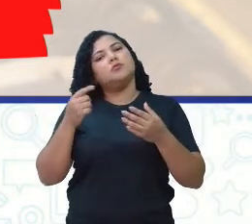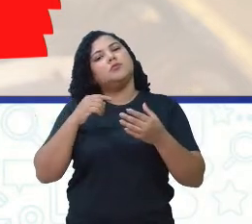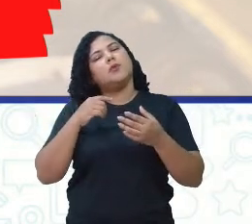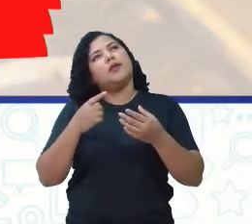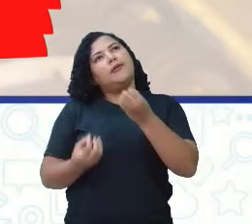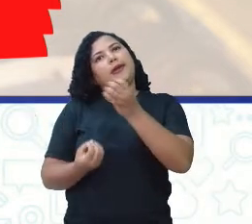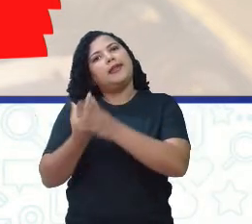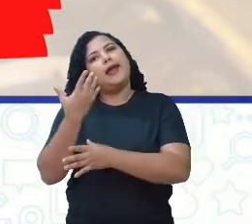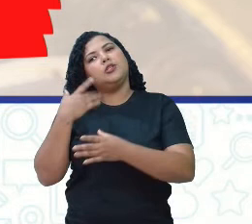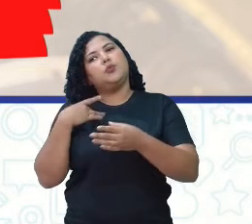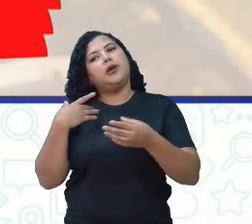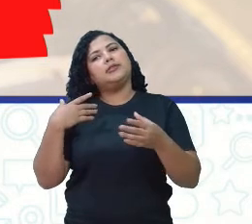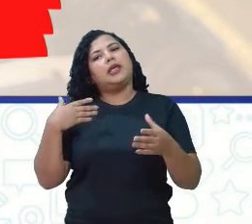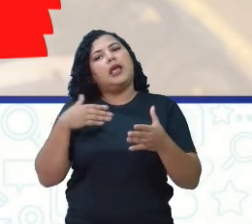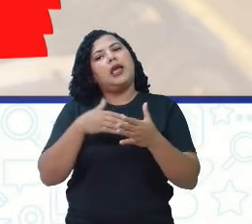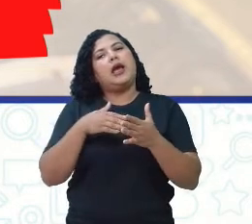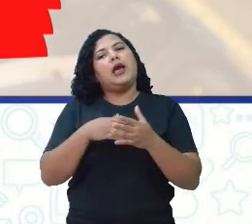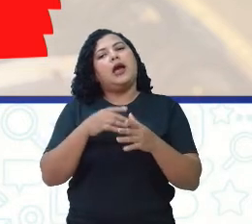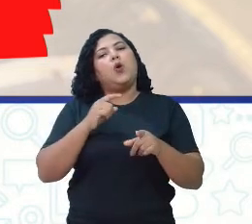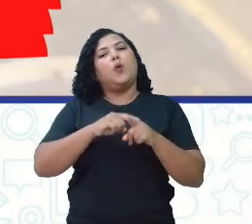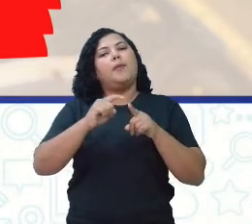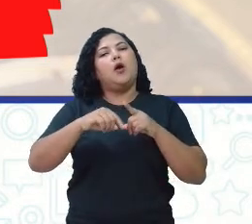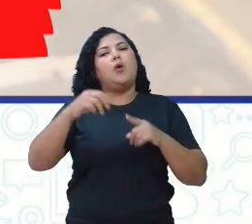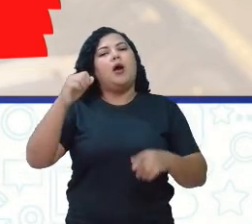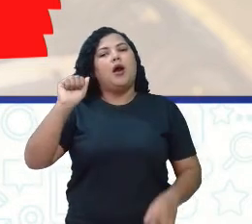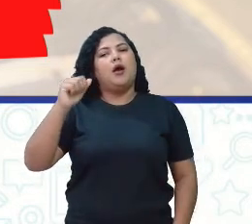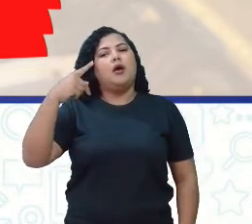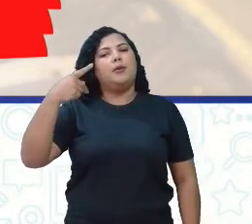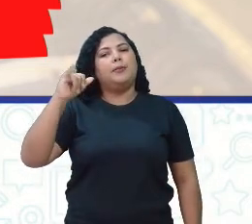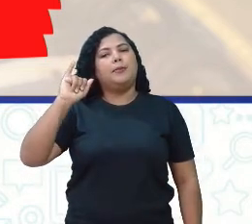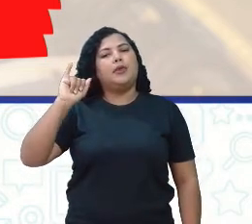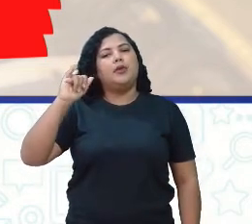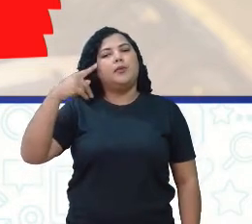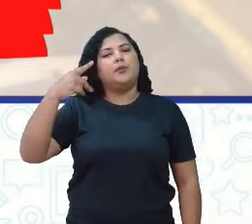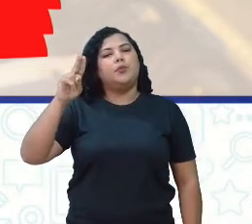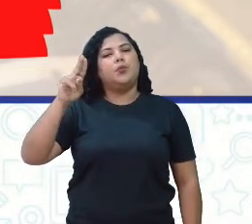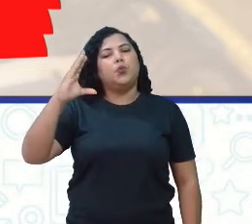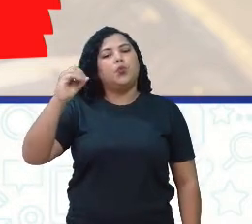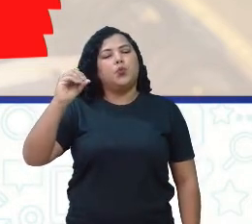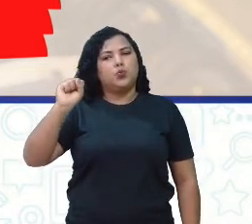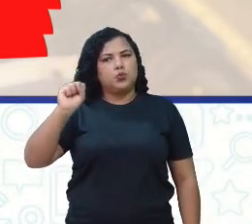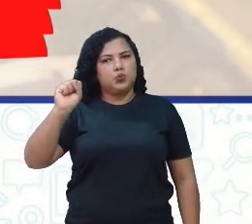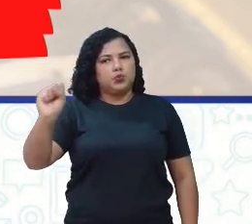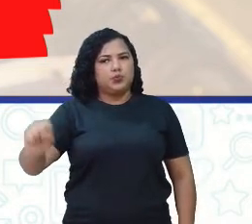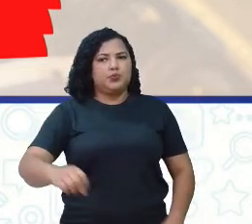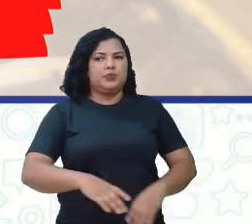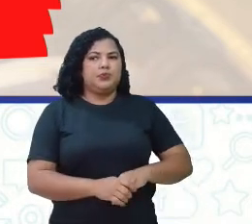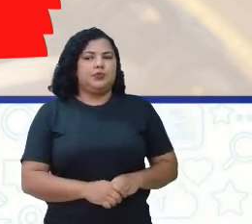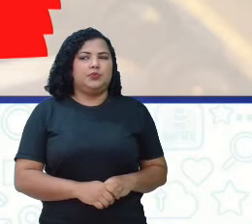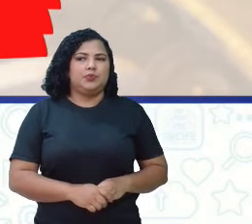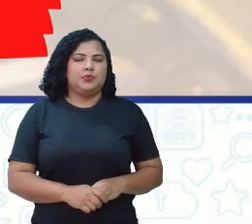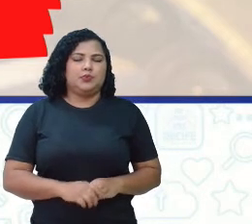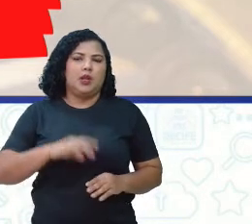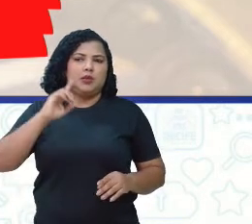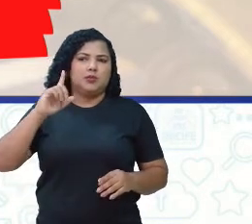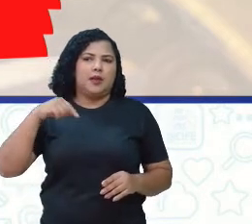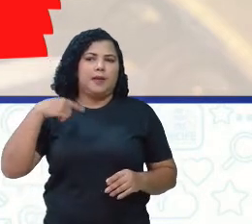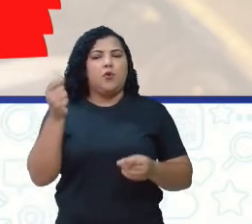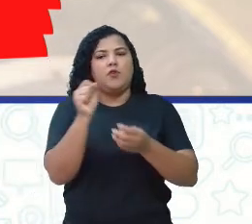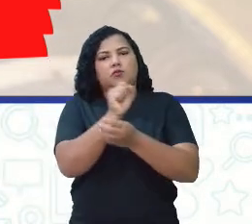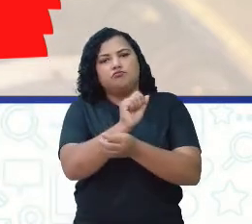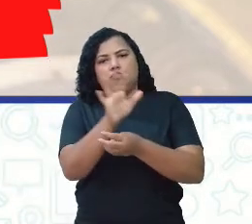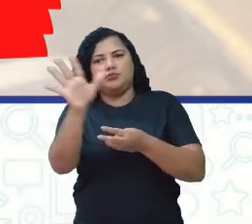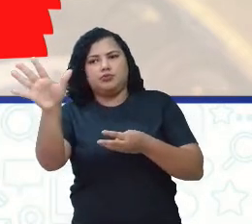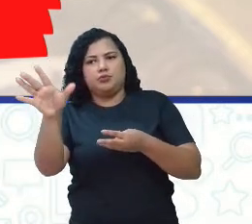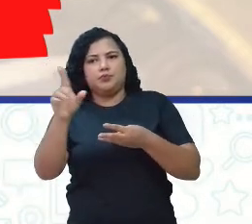para até Apipucos. Né? Então, ela ia até Apipucos, né, e depois ela se estendeu um pouco